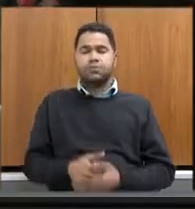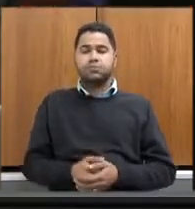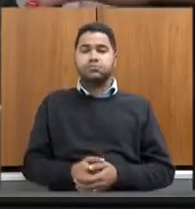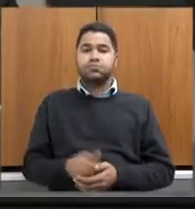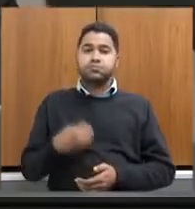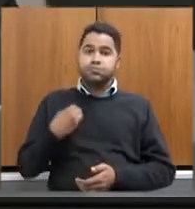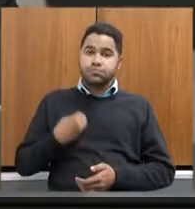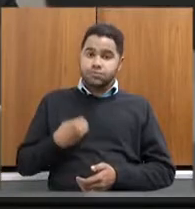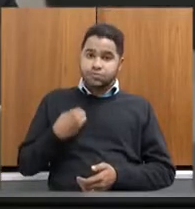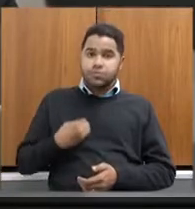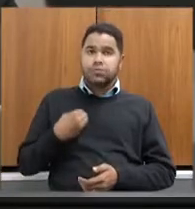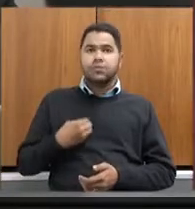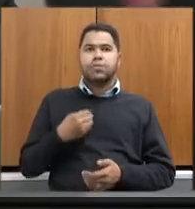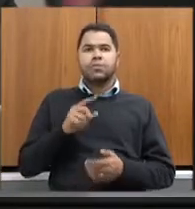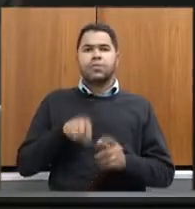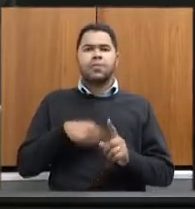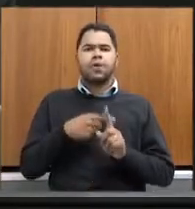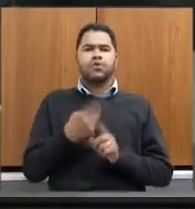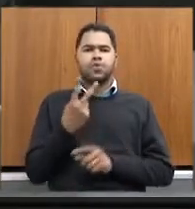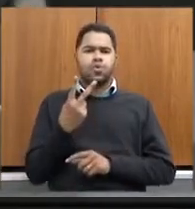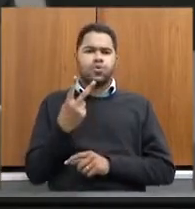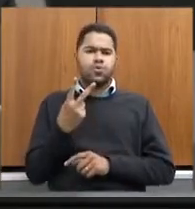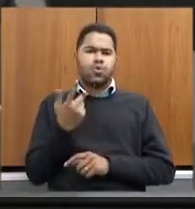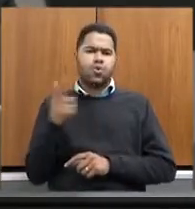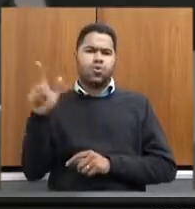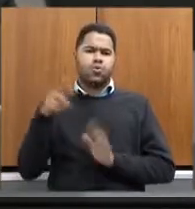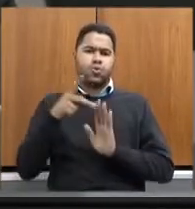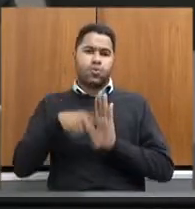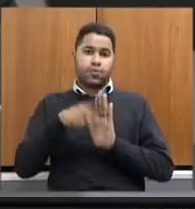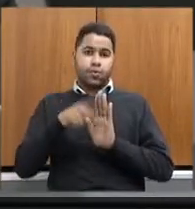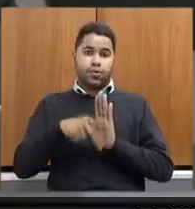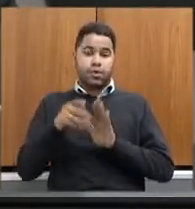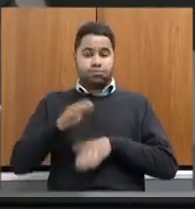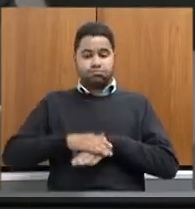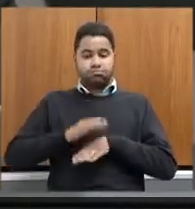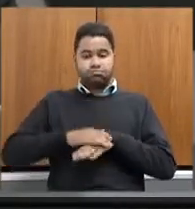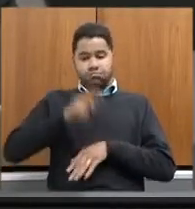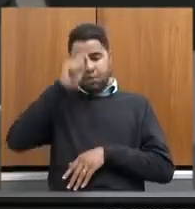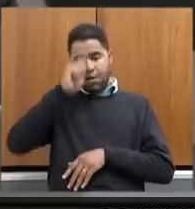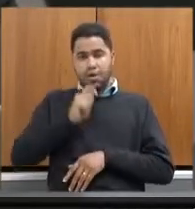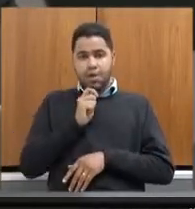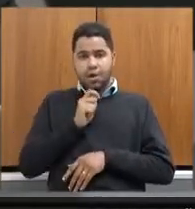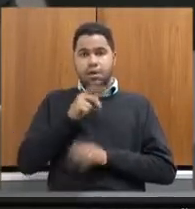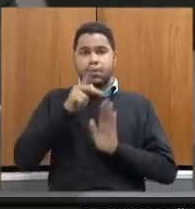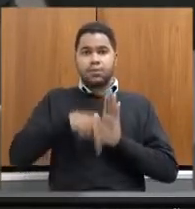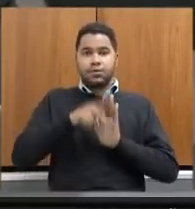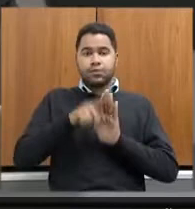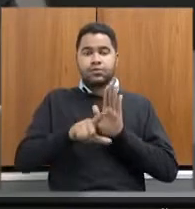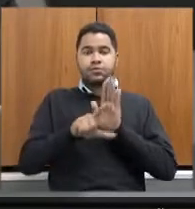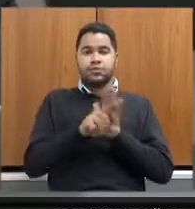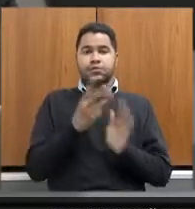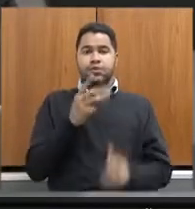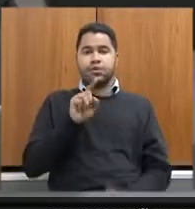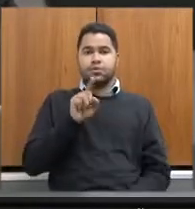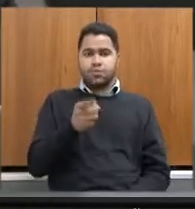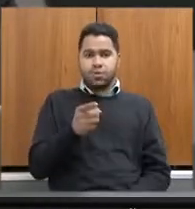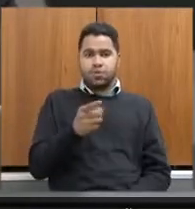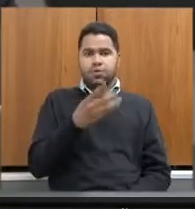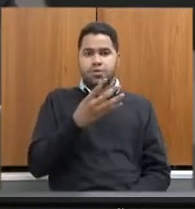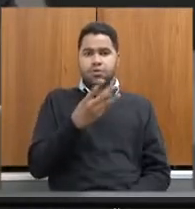existe existe mais dois outros projetos que são da minha autoria projeto de lei